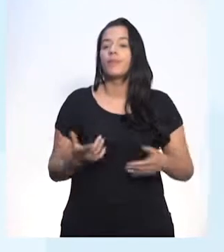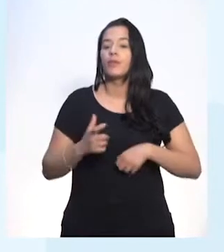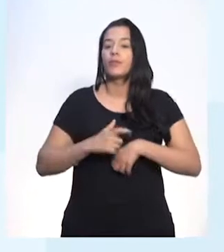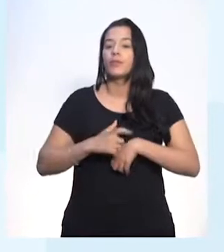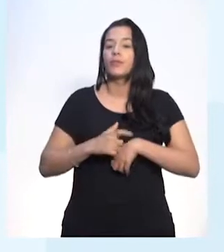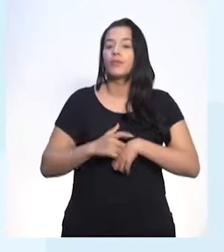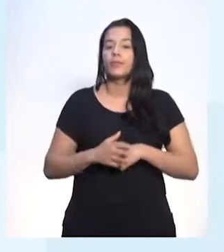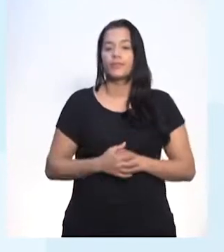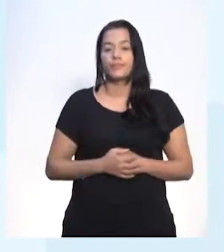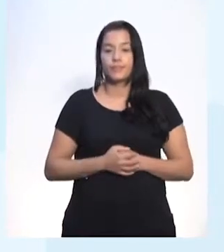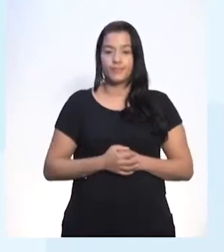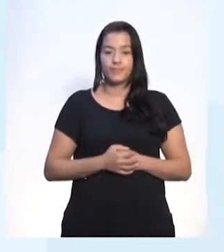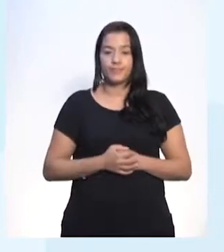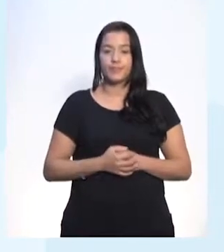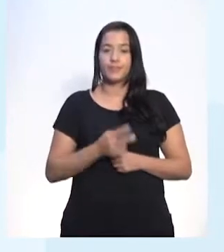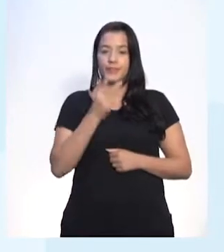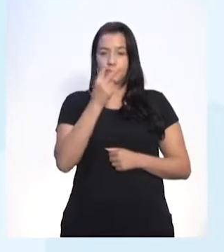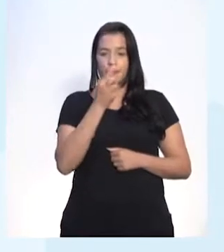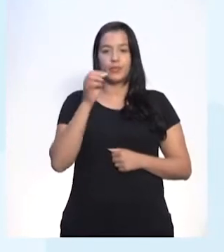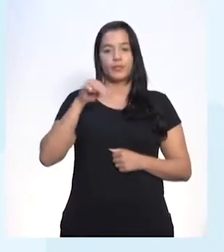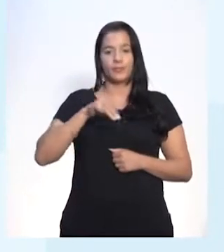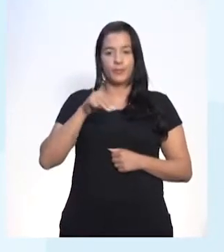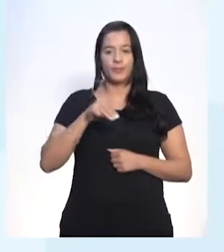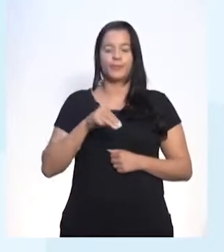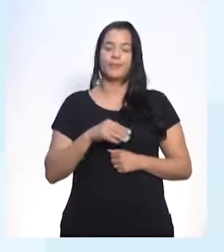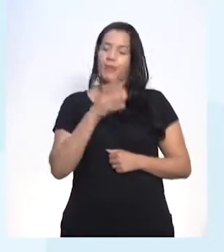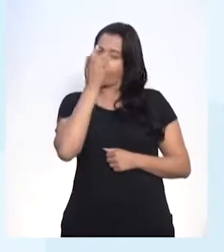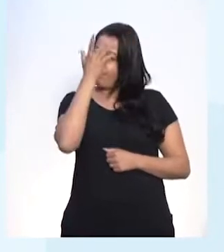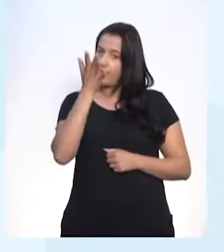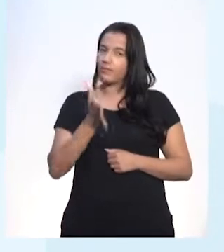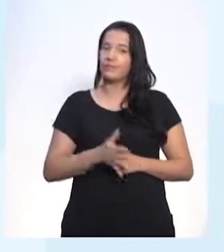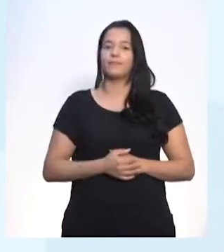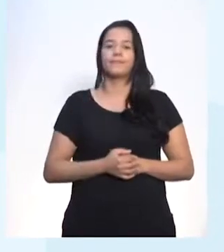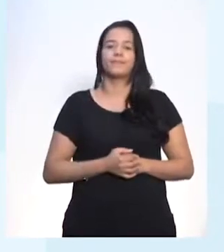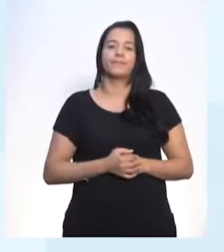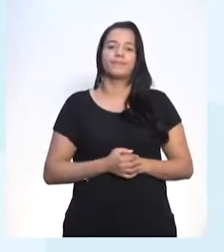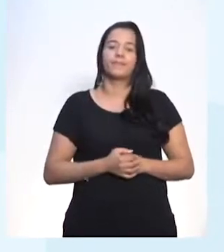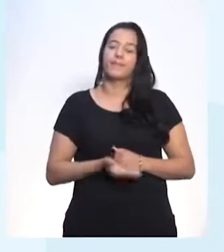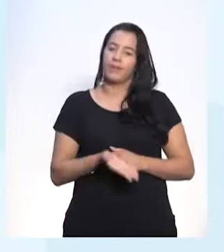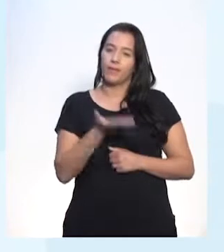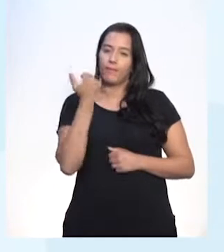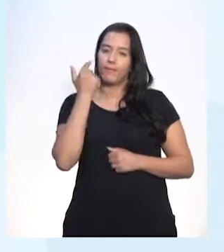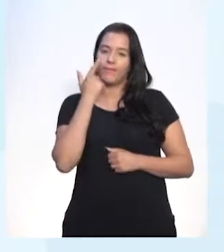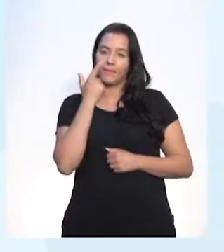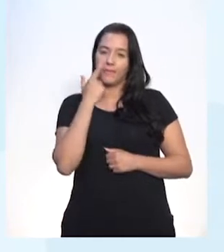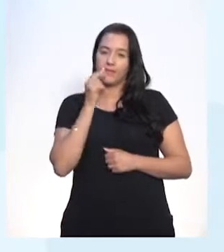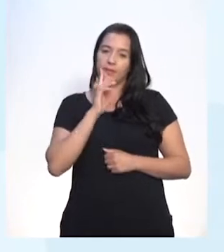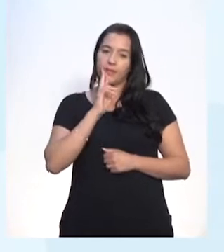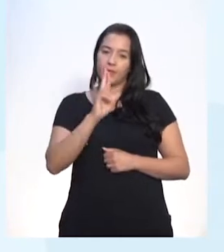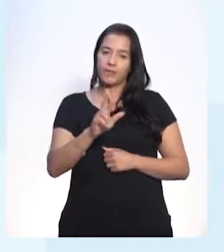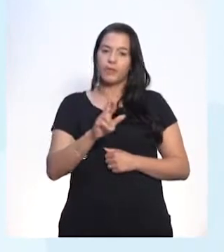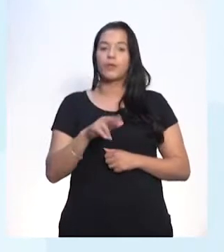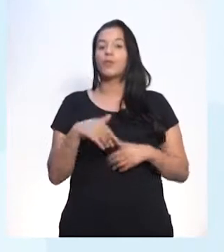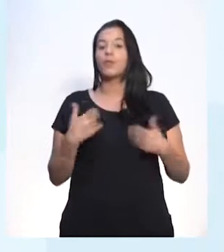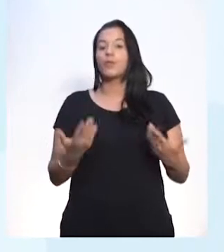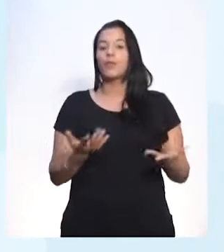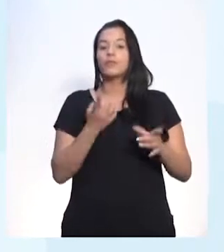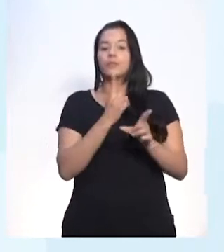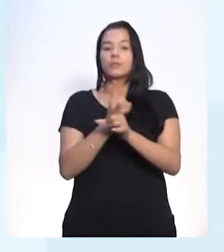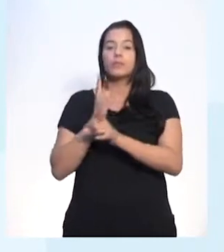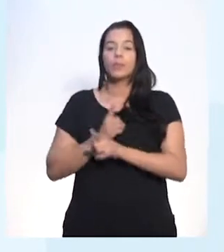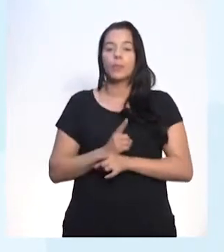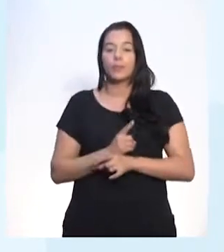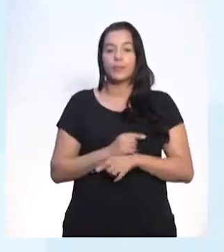tempo? Nossos alunos terão 2 minutos, professora Inês. Está fácil. Então, vamos lá, pessoal. Coloca qual alternativa você encontrou lá